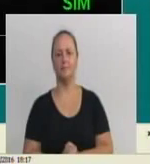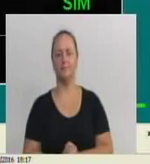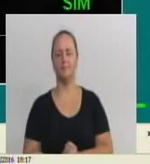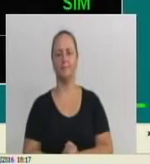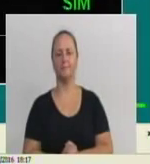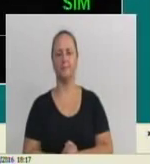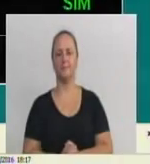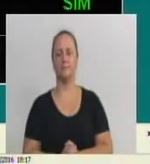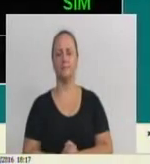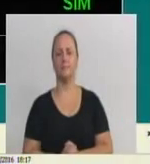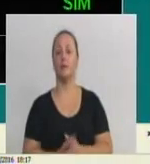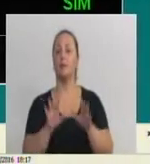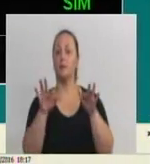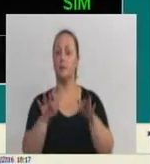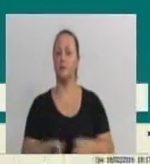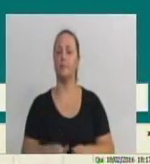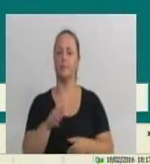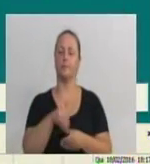Encerrada a votação,